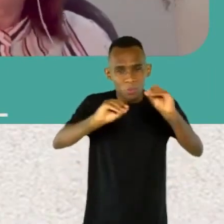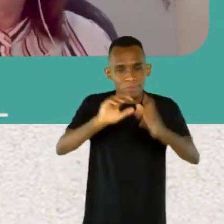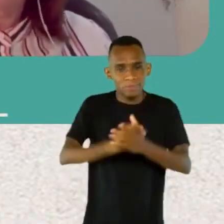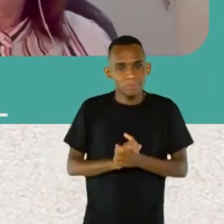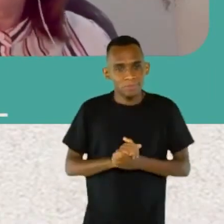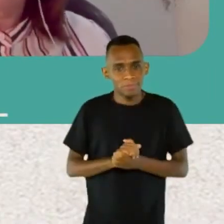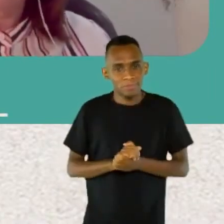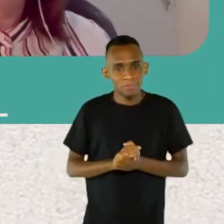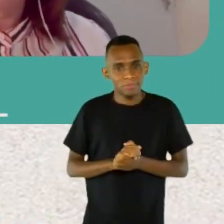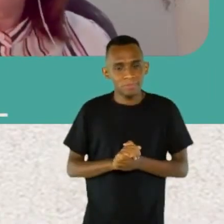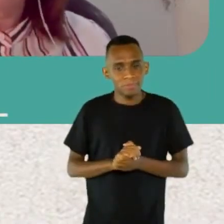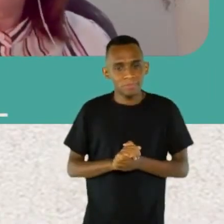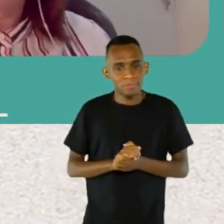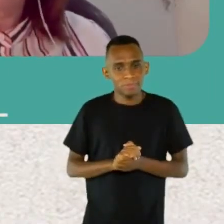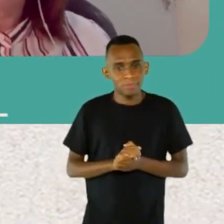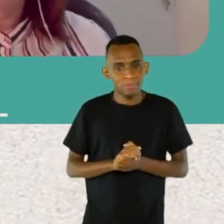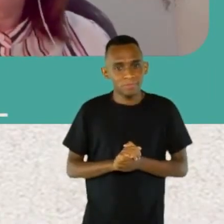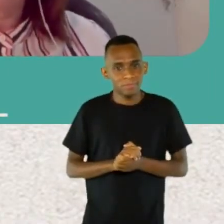Muito legal.